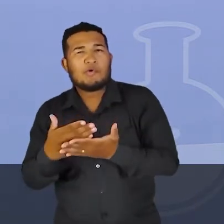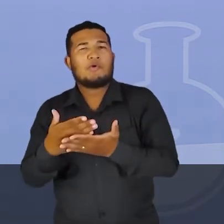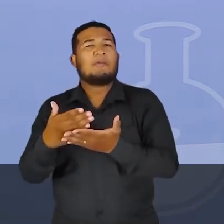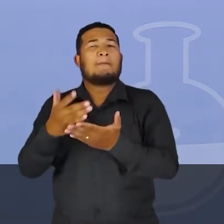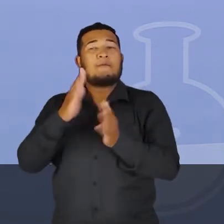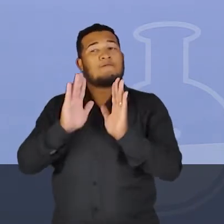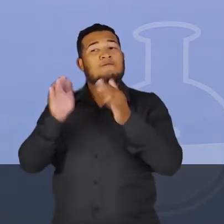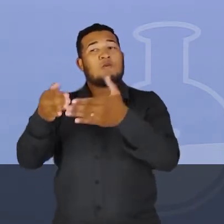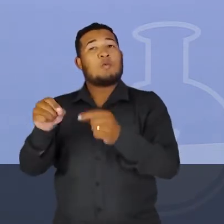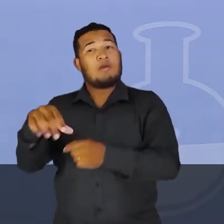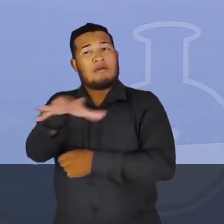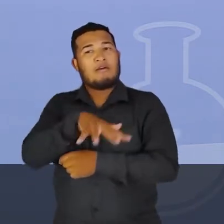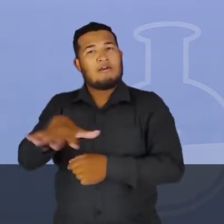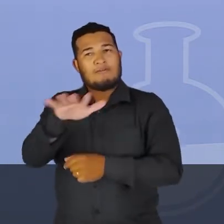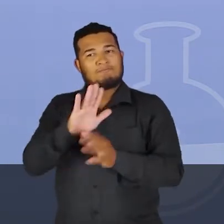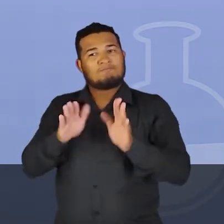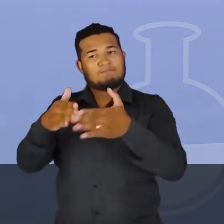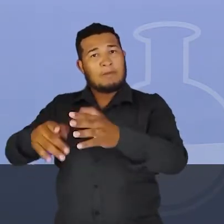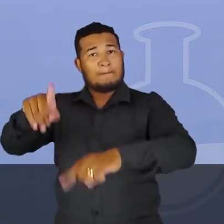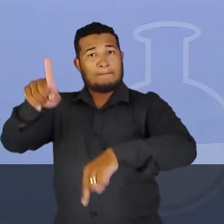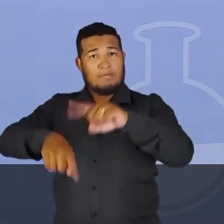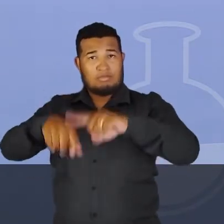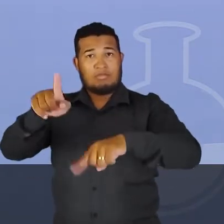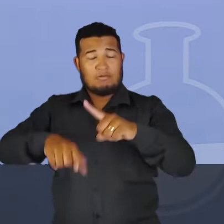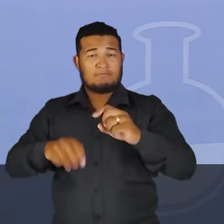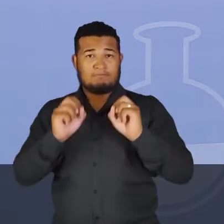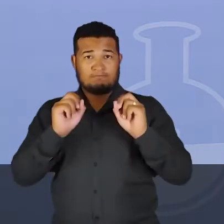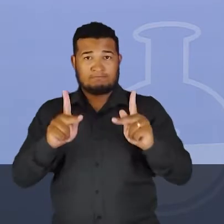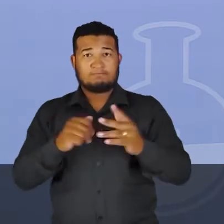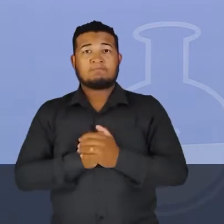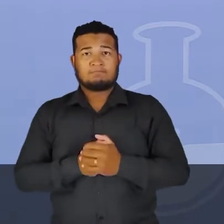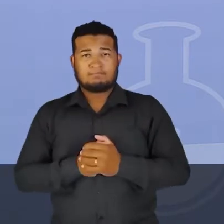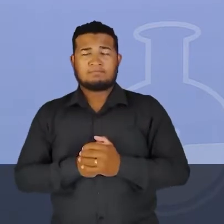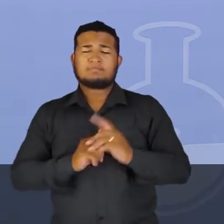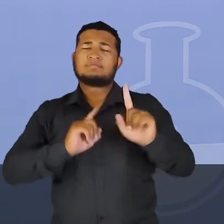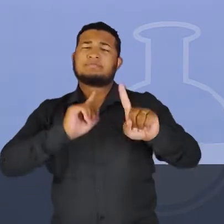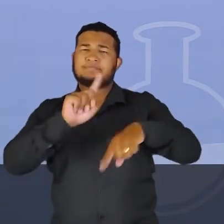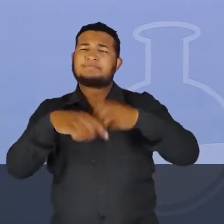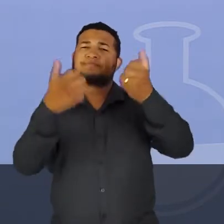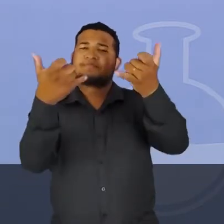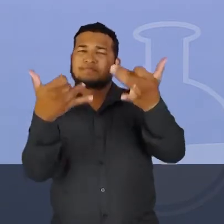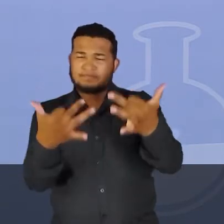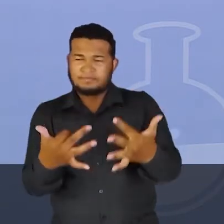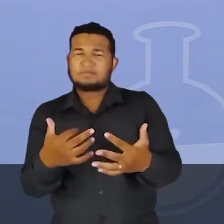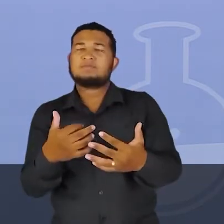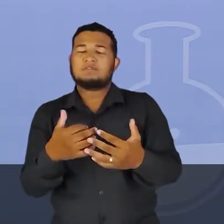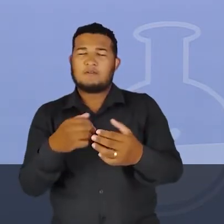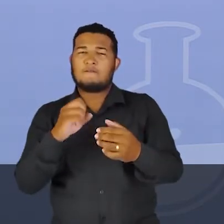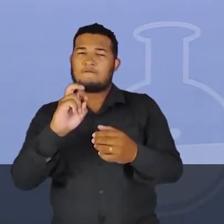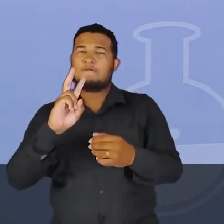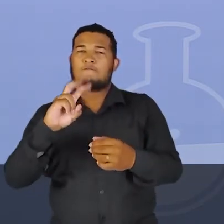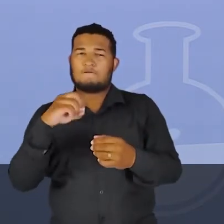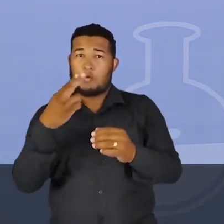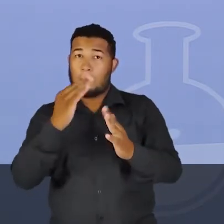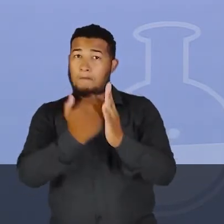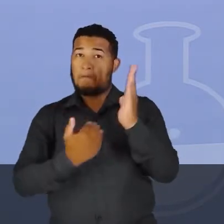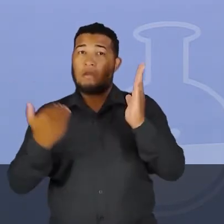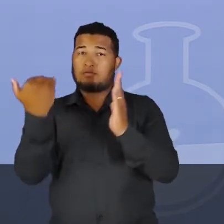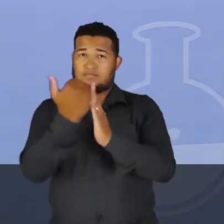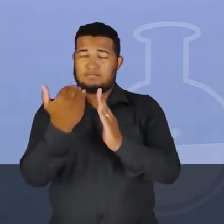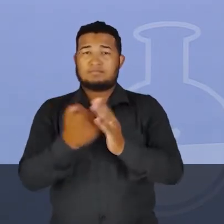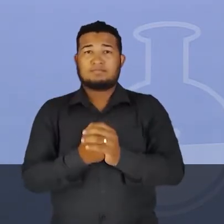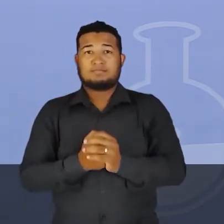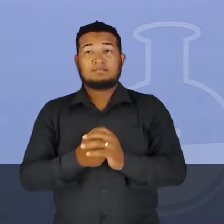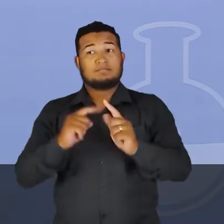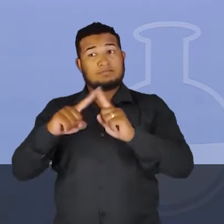muito voltados para essas pautas materiais, ok? Depois a gente vai falar mais um pouquinho de alguns exemplos de movimentos tradicionais. Já